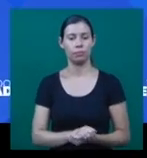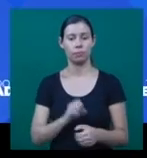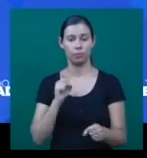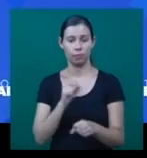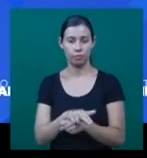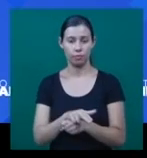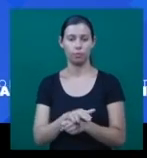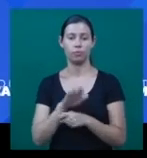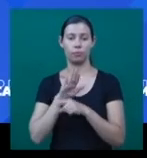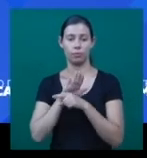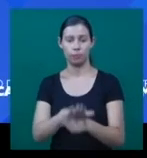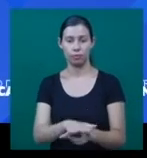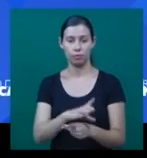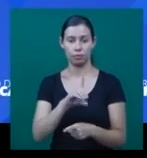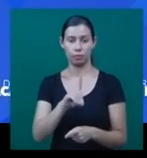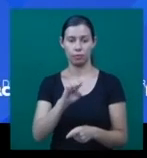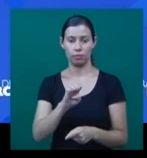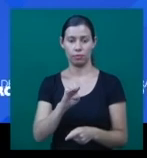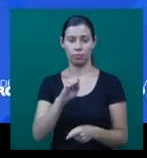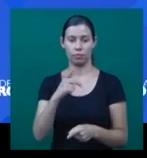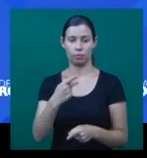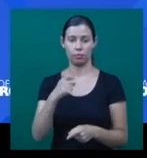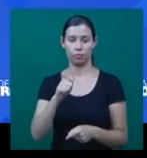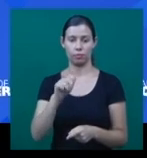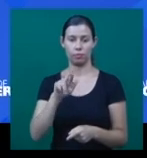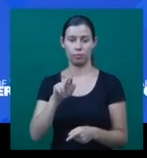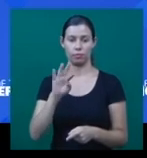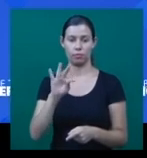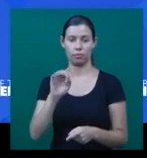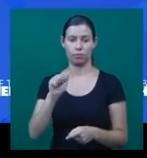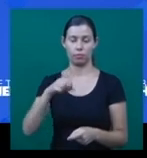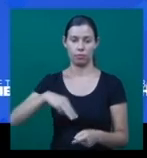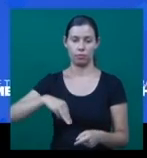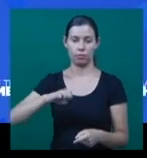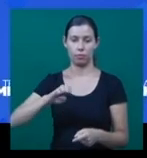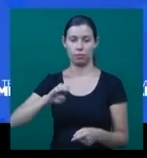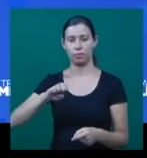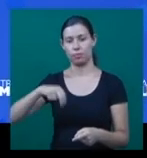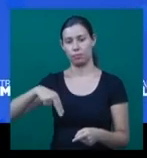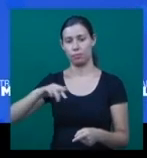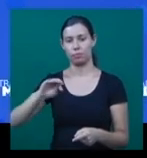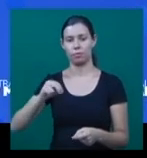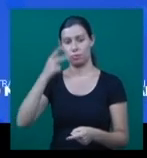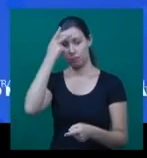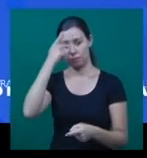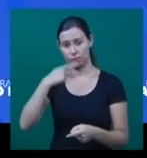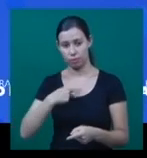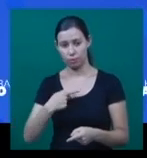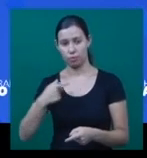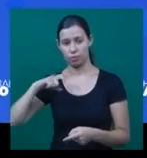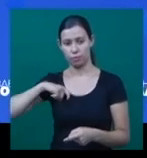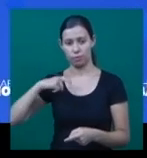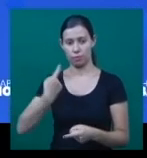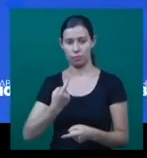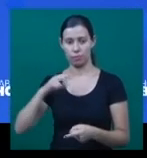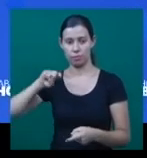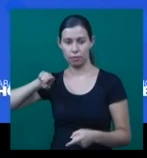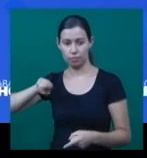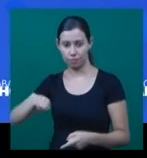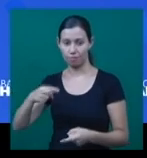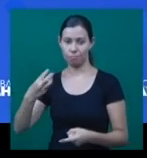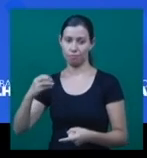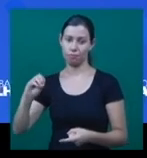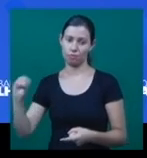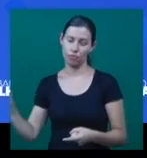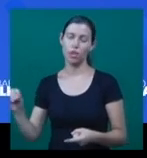para auxiliar de departamento pessoal. O salário é de R$ 1.300,00 mais benefícios. Vale transporte e vale alimentação no